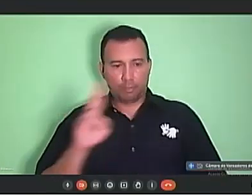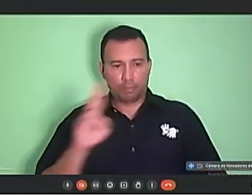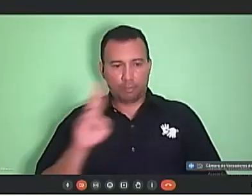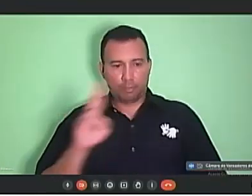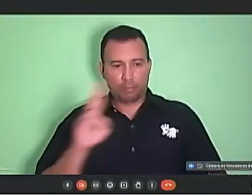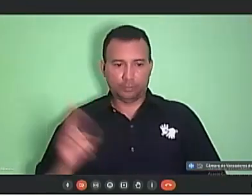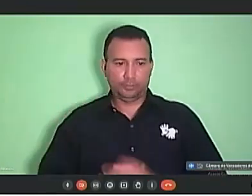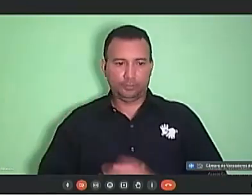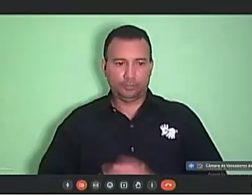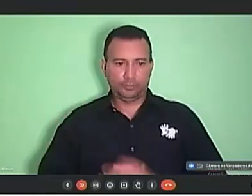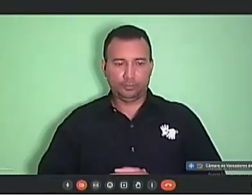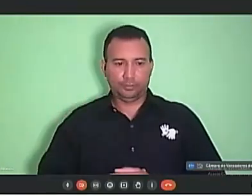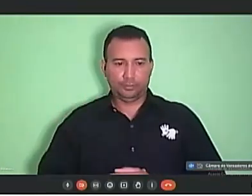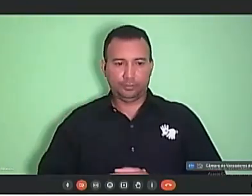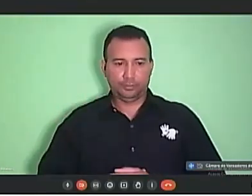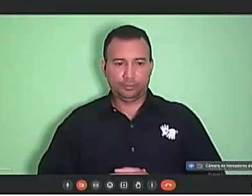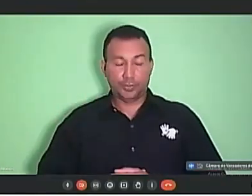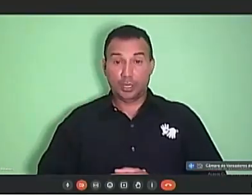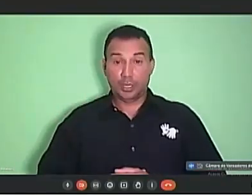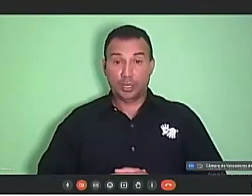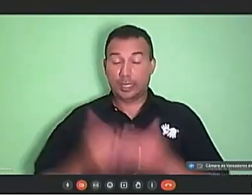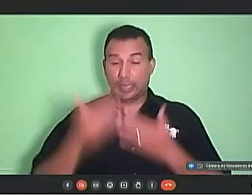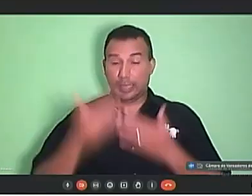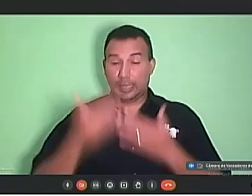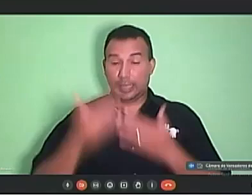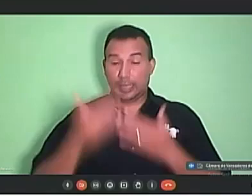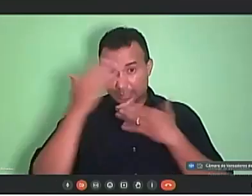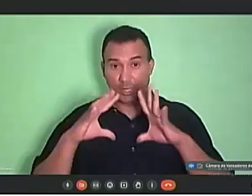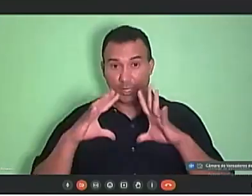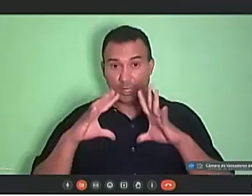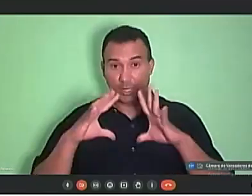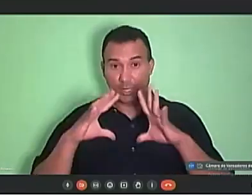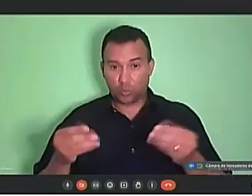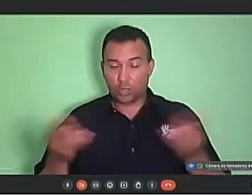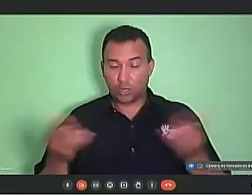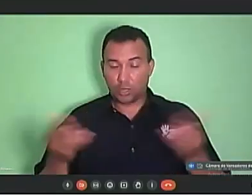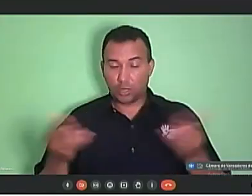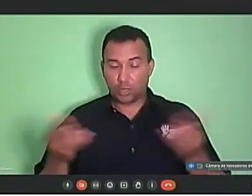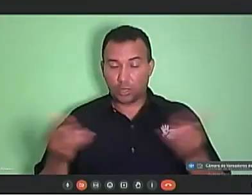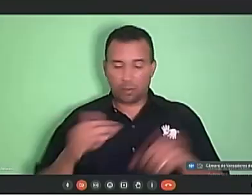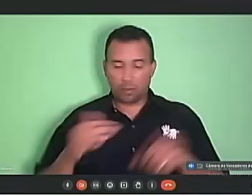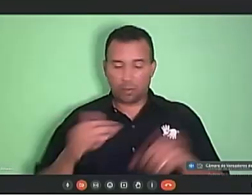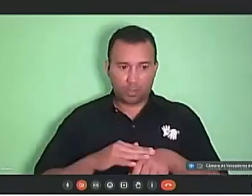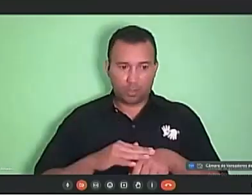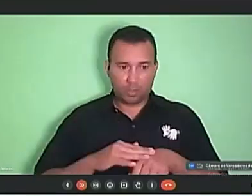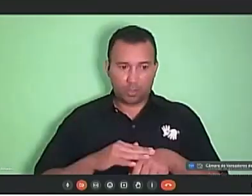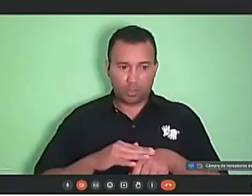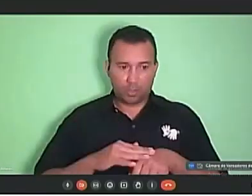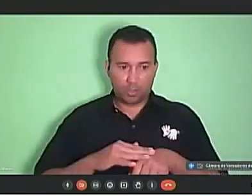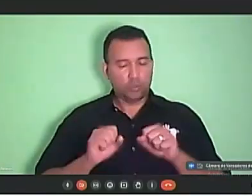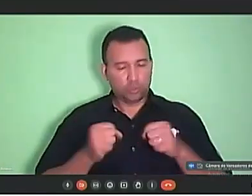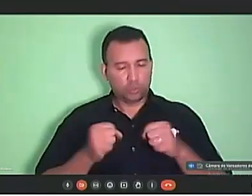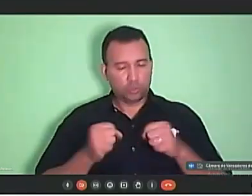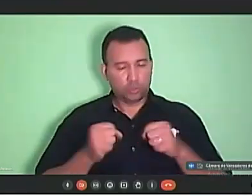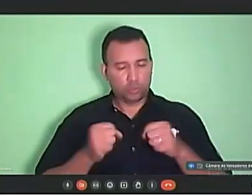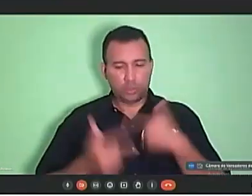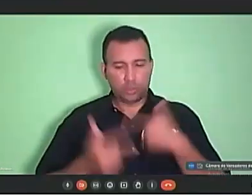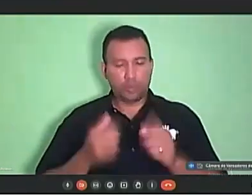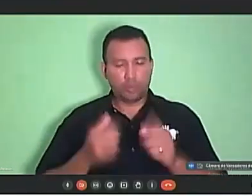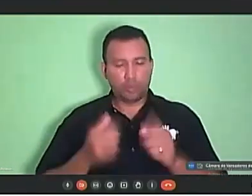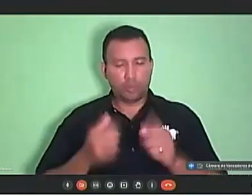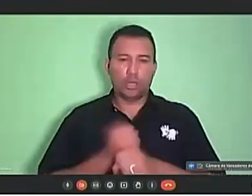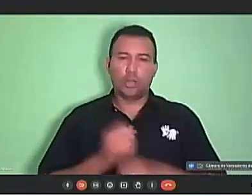De antemão, queria agradecer a todo mundo pela oportunidade de apresentar o meu trabalho de muitos e muitos anos aí. São 2 décadas